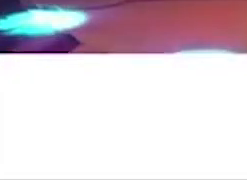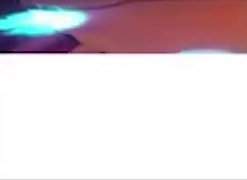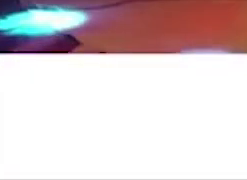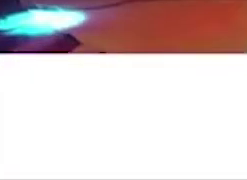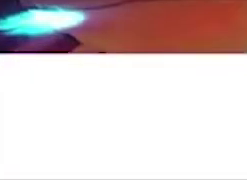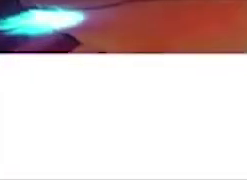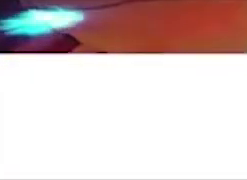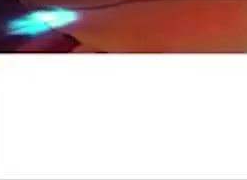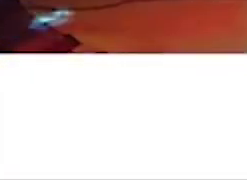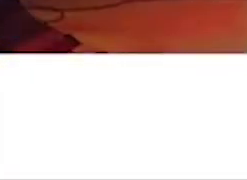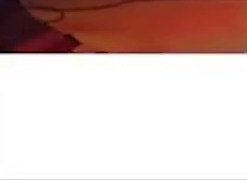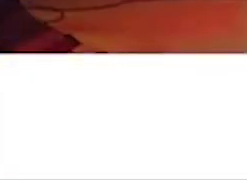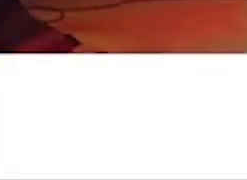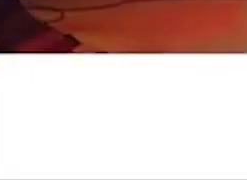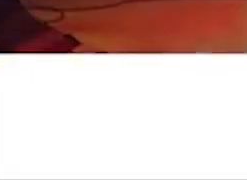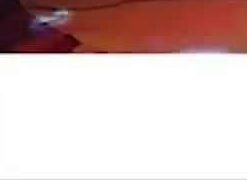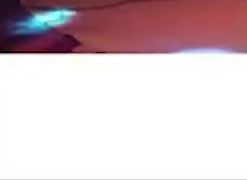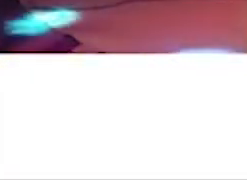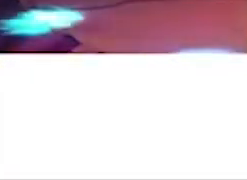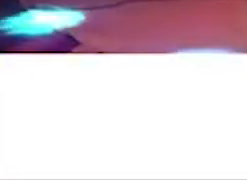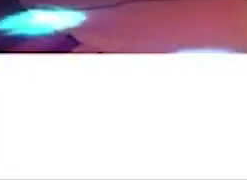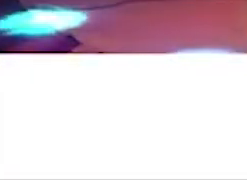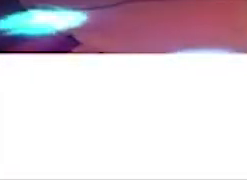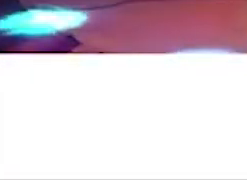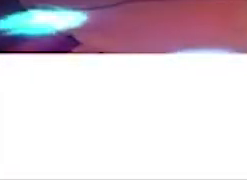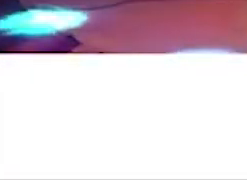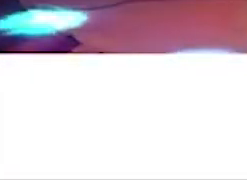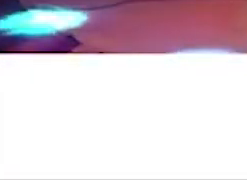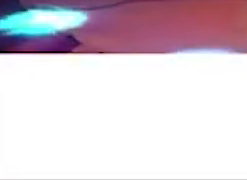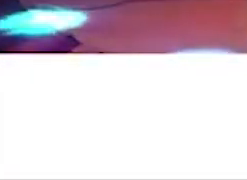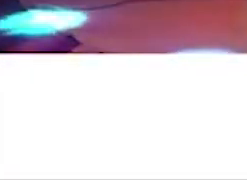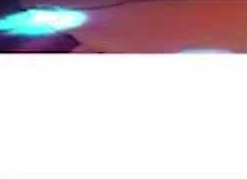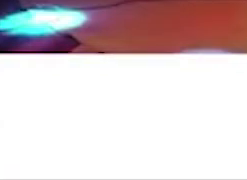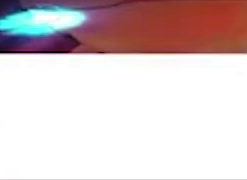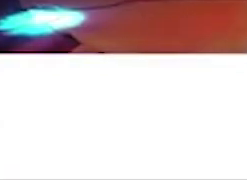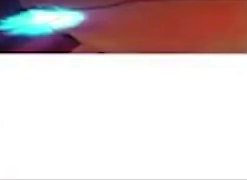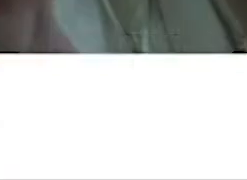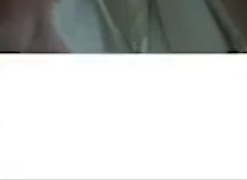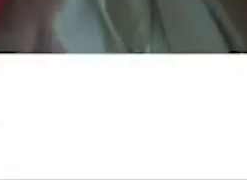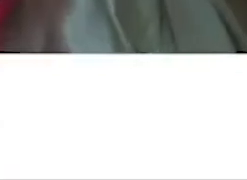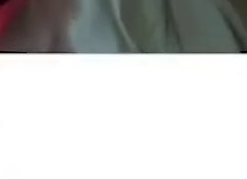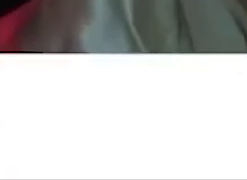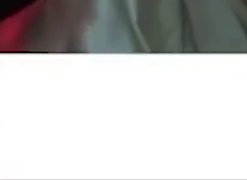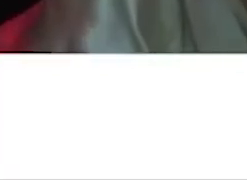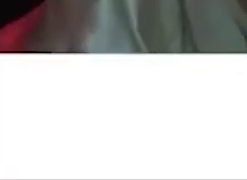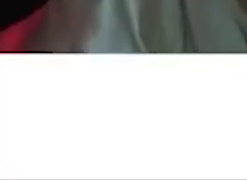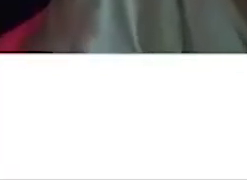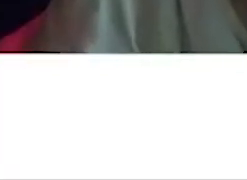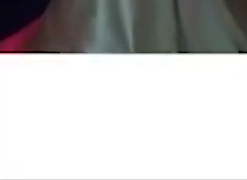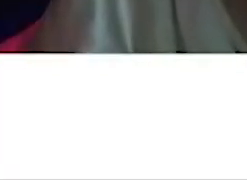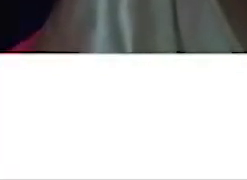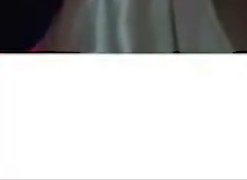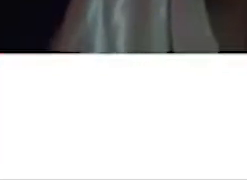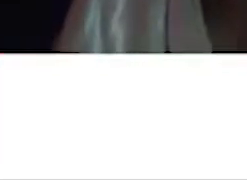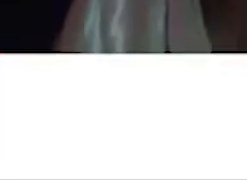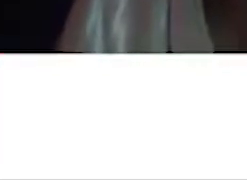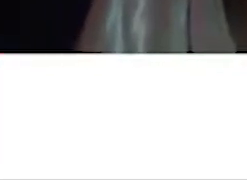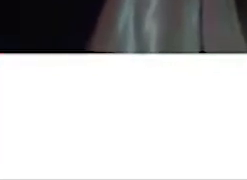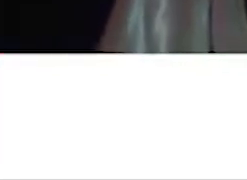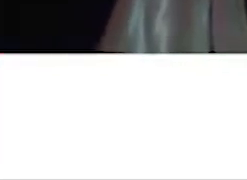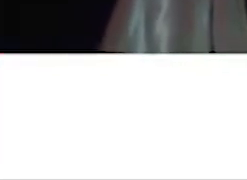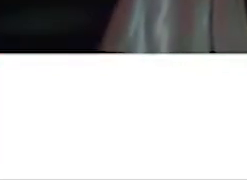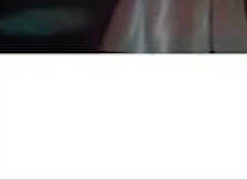Daqueles que dói na alma, daqueles que mata a gente. O índio sem ter